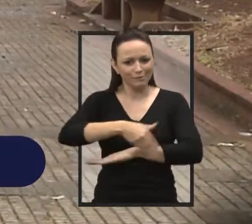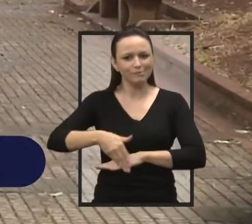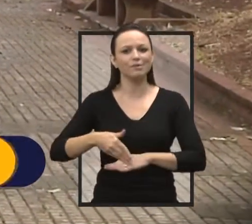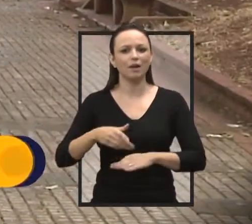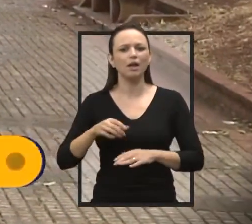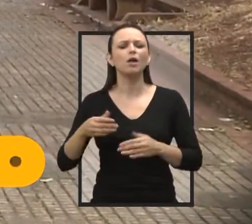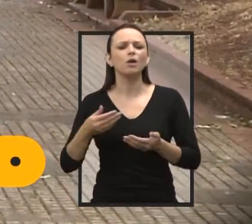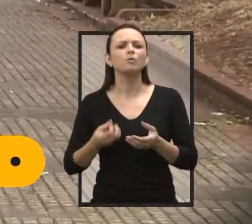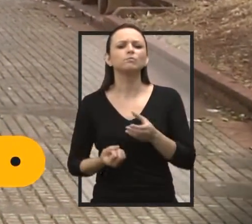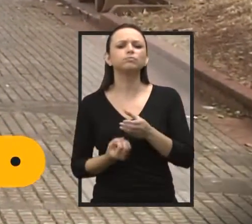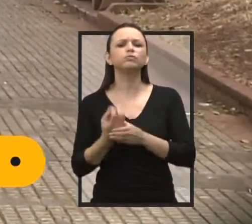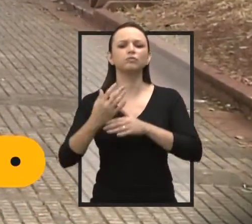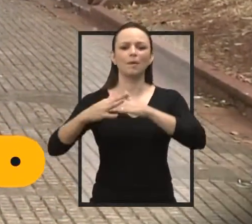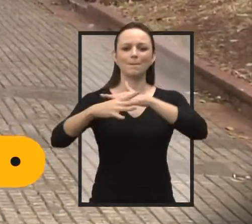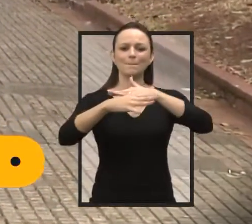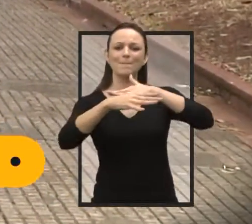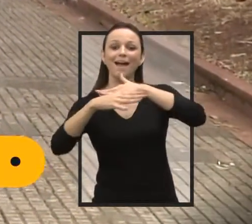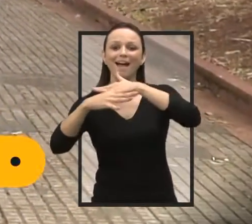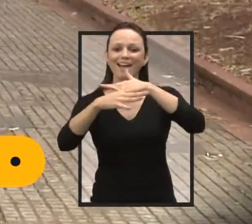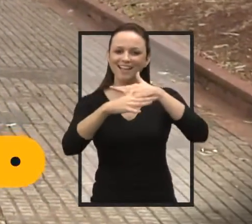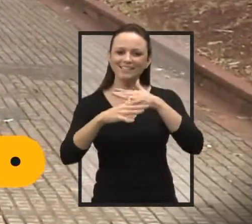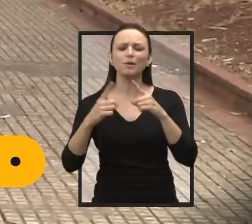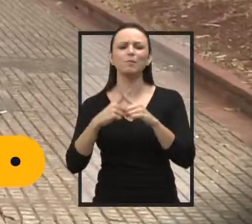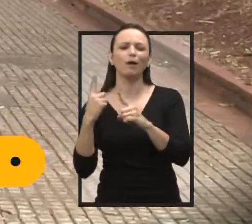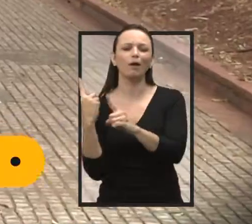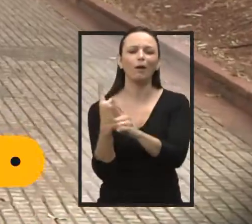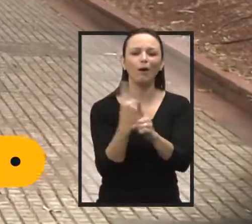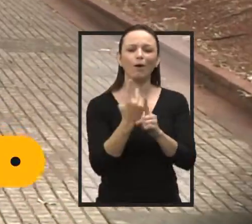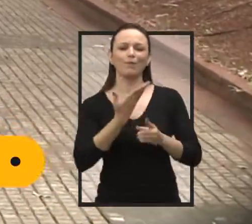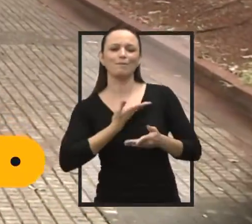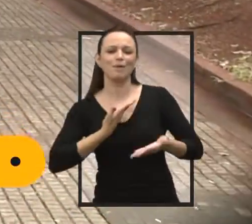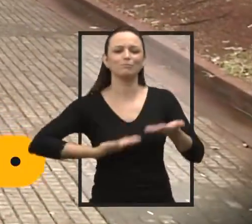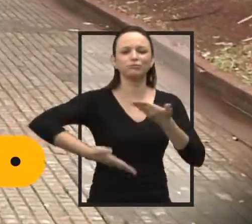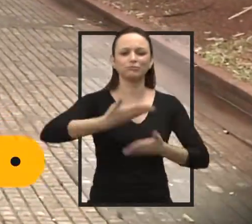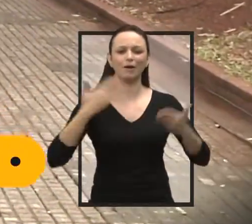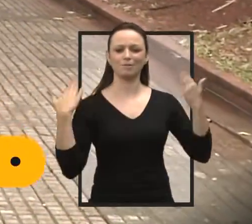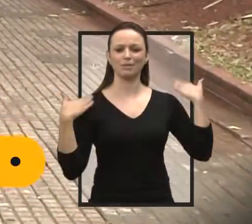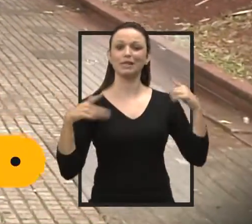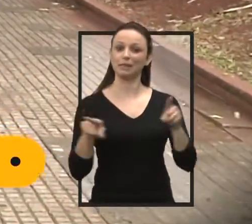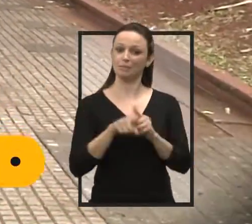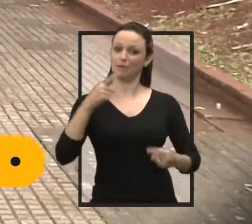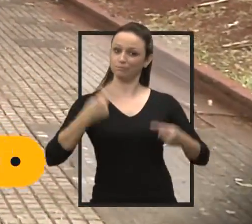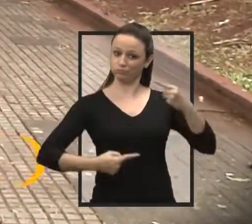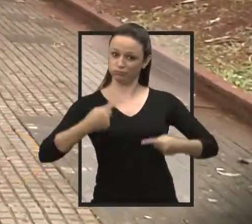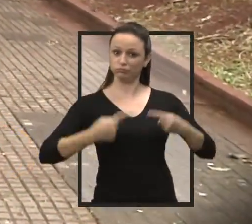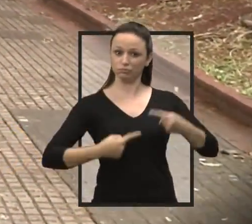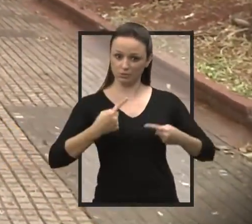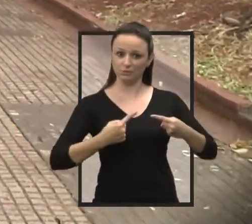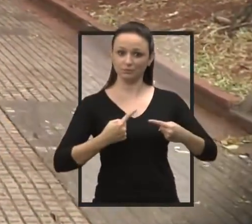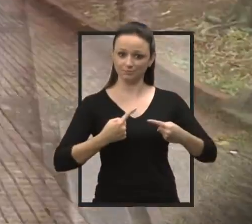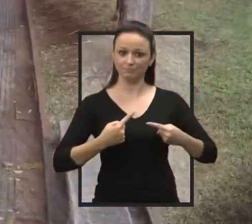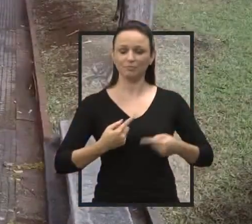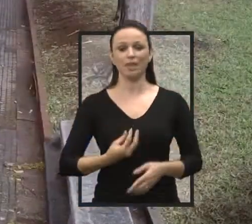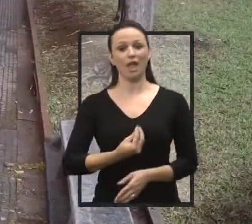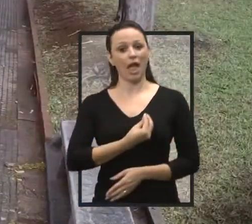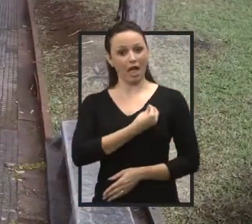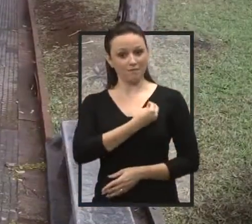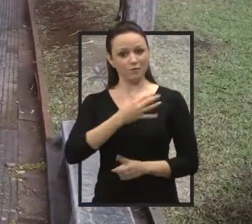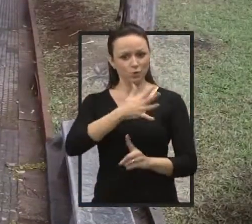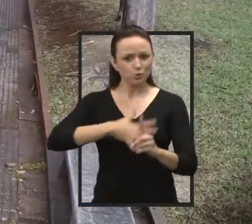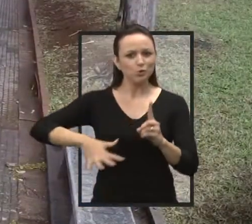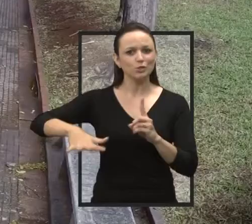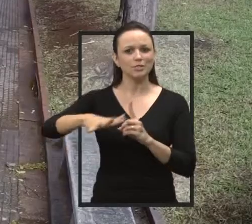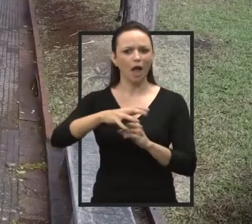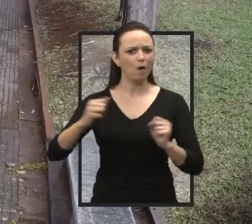as praças, verdadeiros espaços de convivência, encontros, passeios e também de debate político. A vida